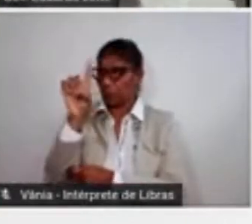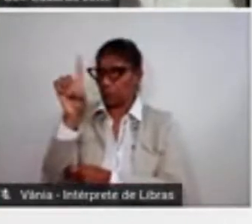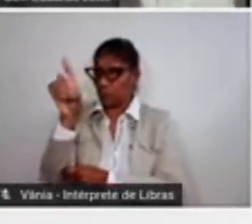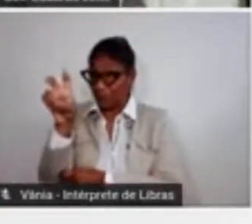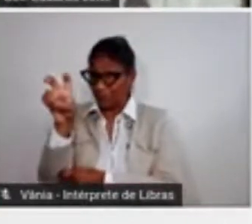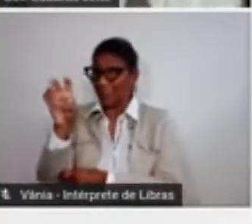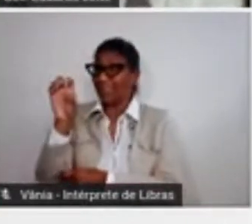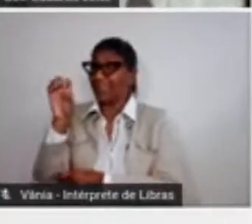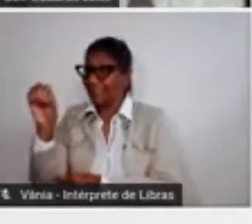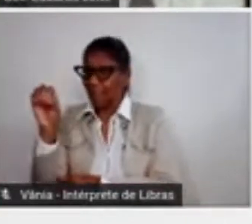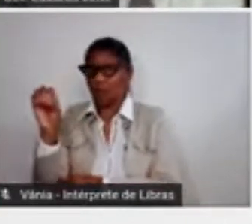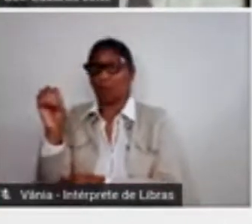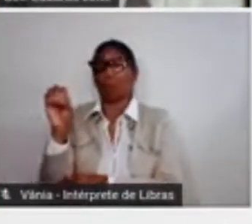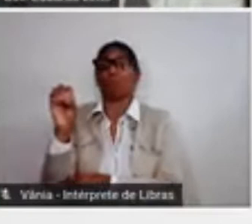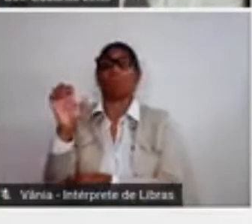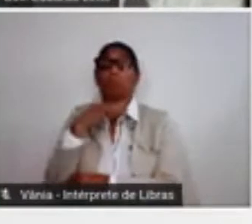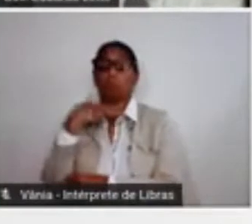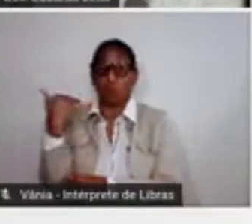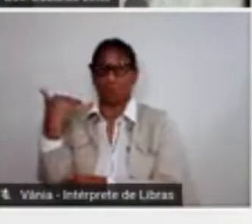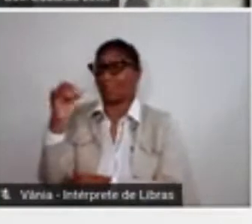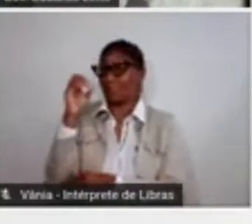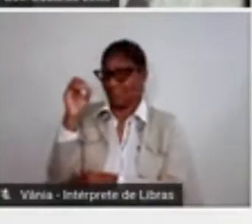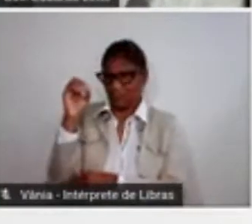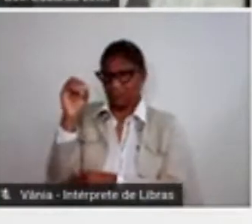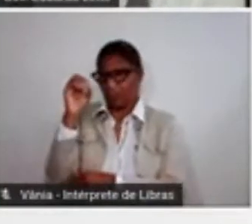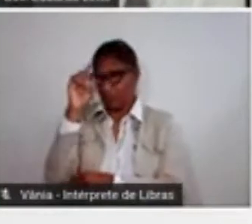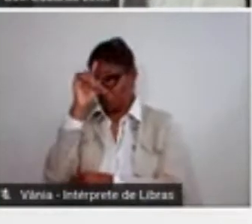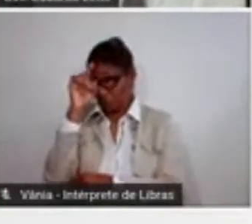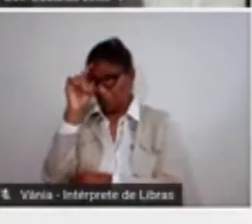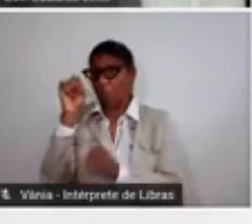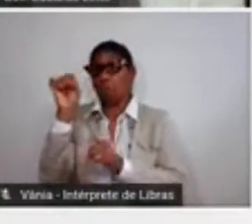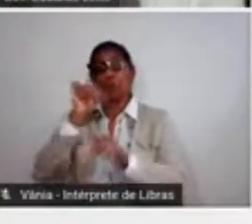0 internações, podem adotar os protocolos da bandeira laranja.